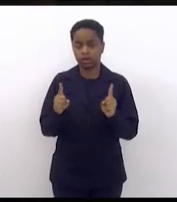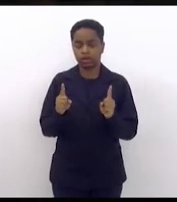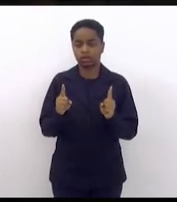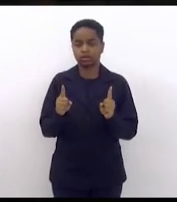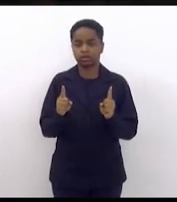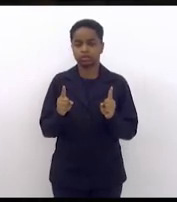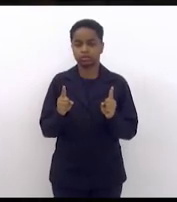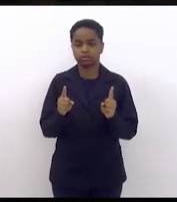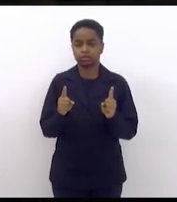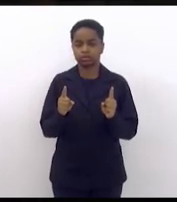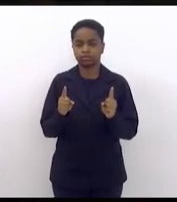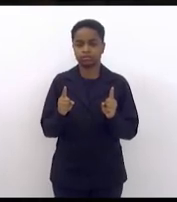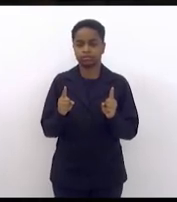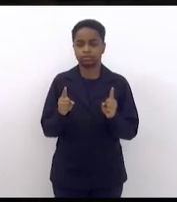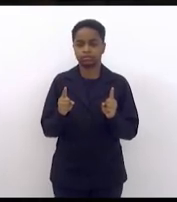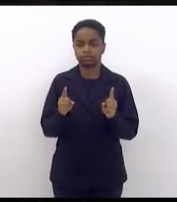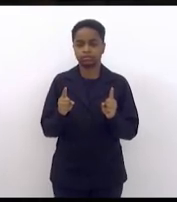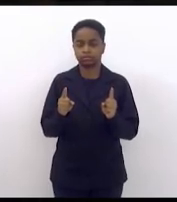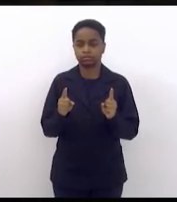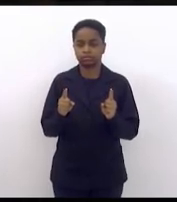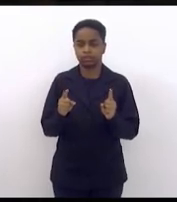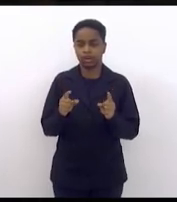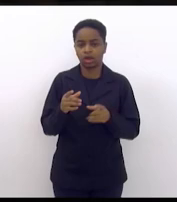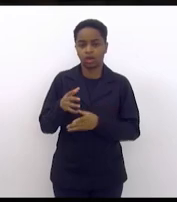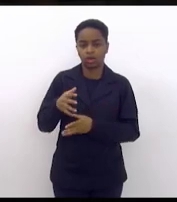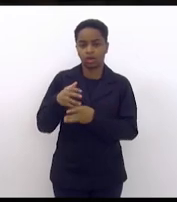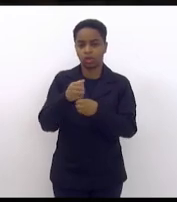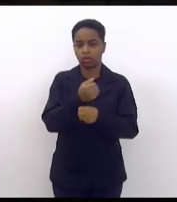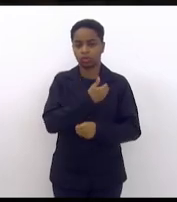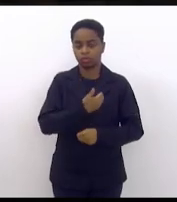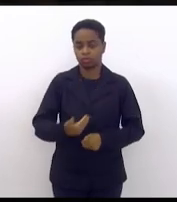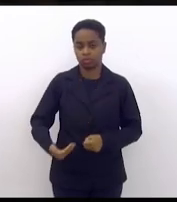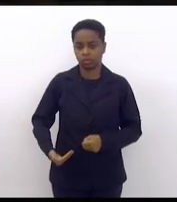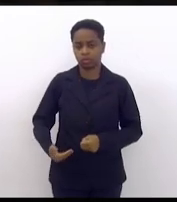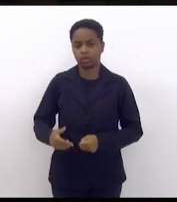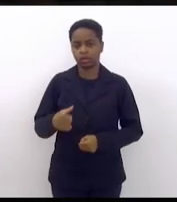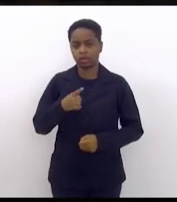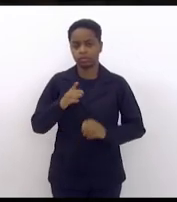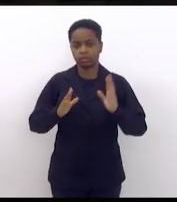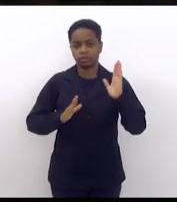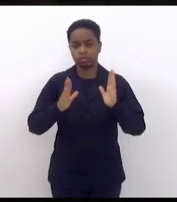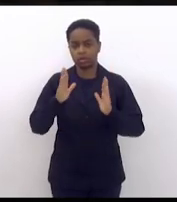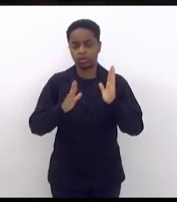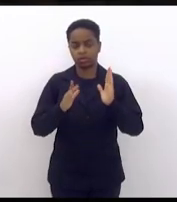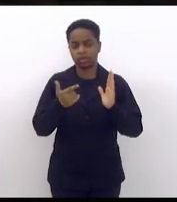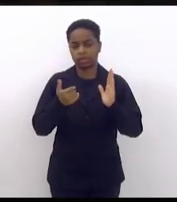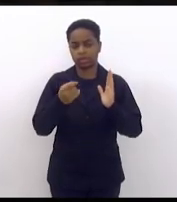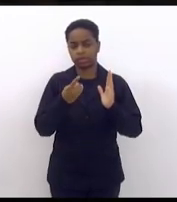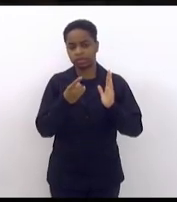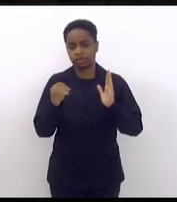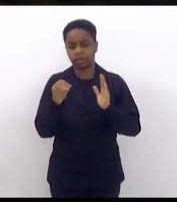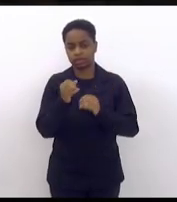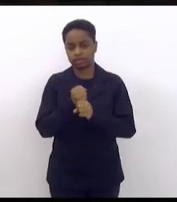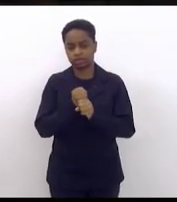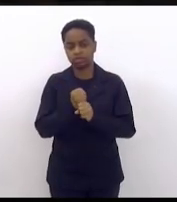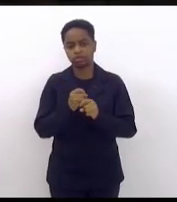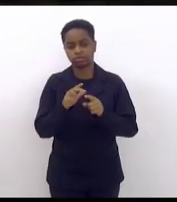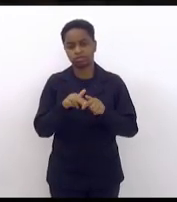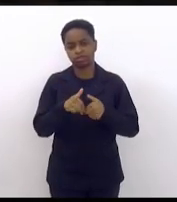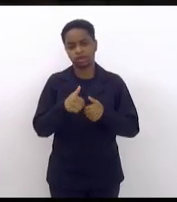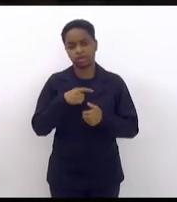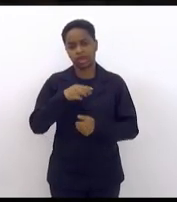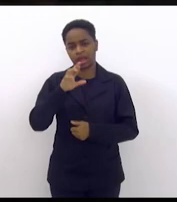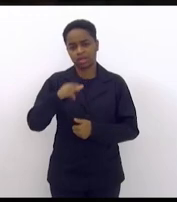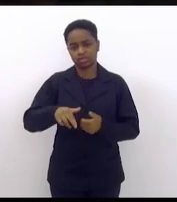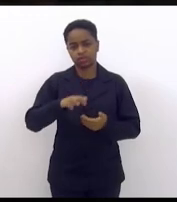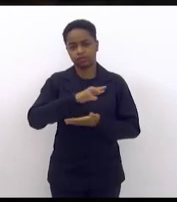acelerada derrisão das contas públicas nos últimos 10 anos, por uma série de razões específicas da própria